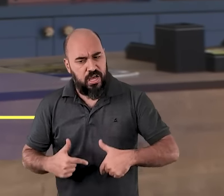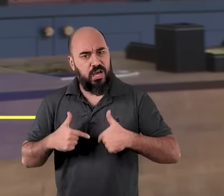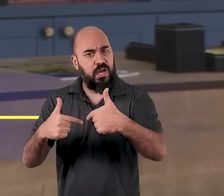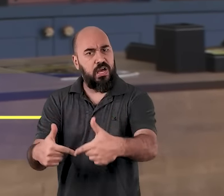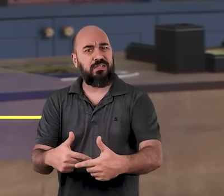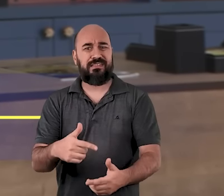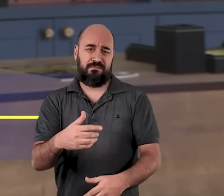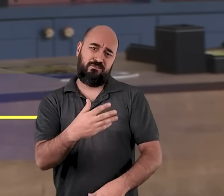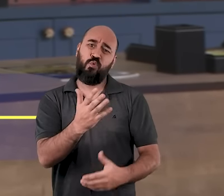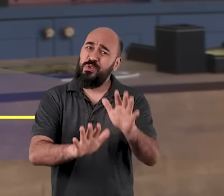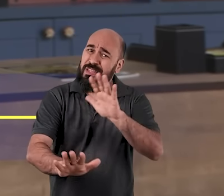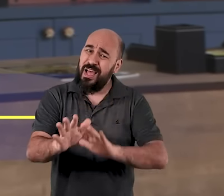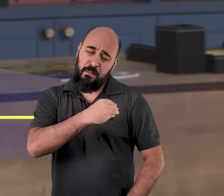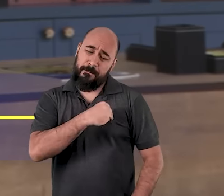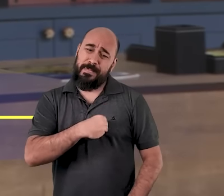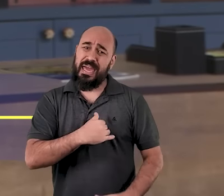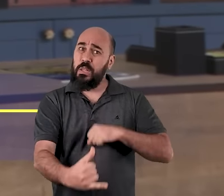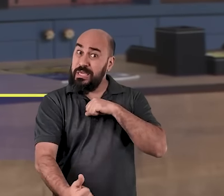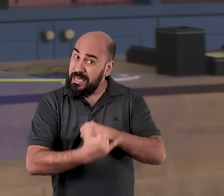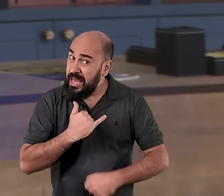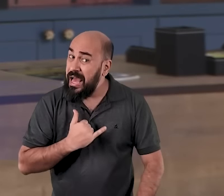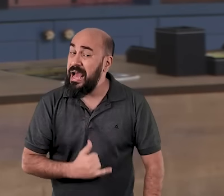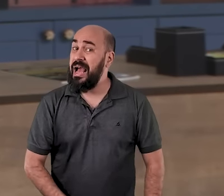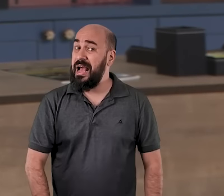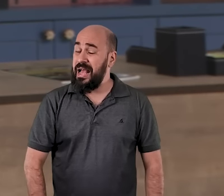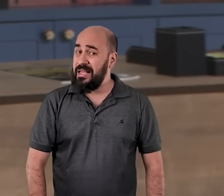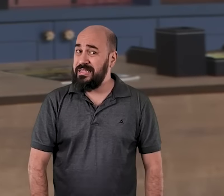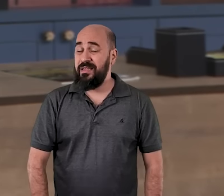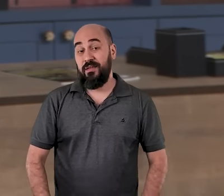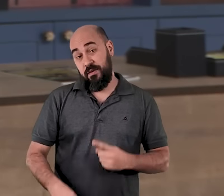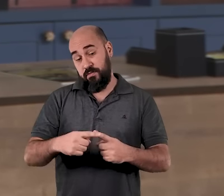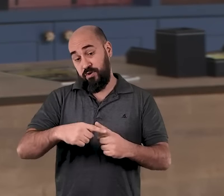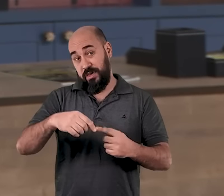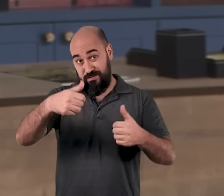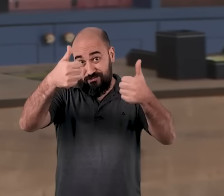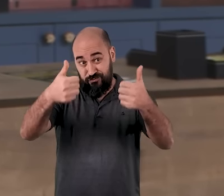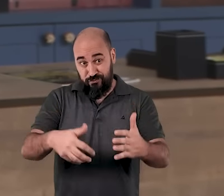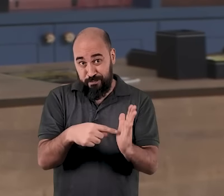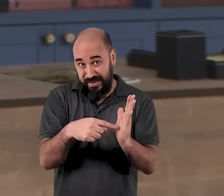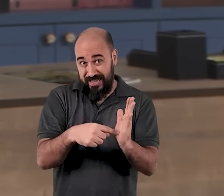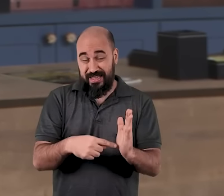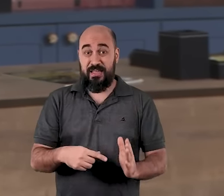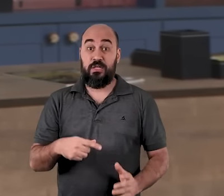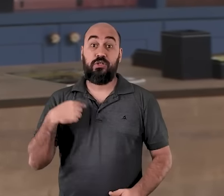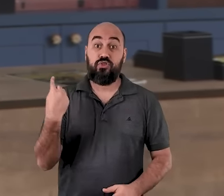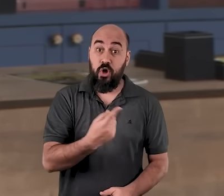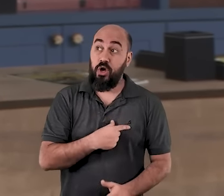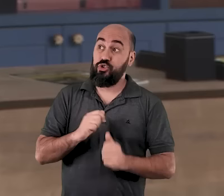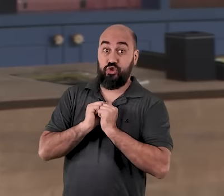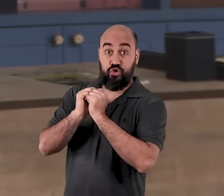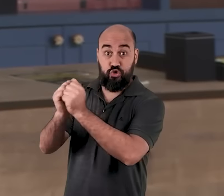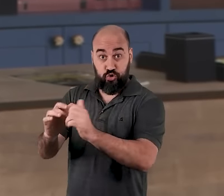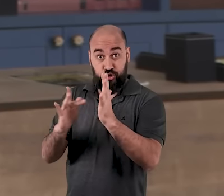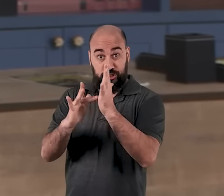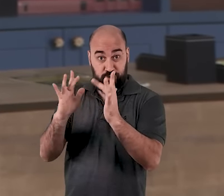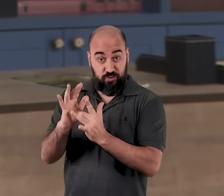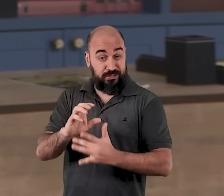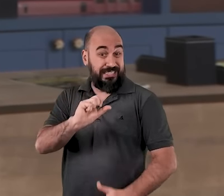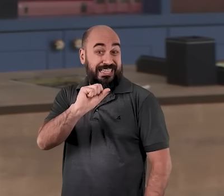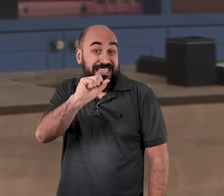do pecado. E ele diz assim: porque temos nos tornado participantes de Cristo se, de